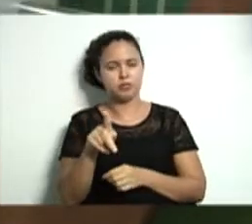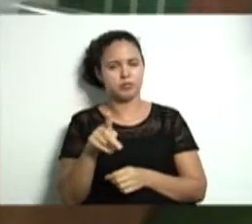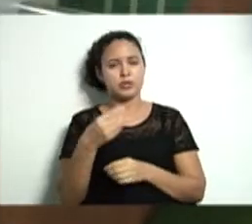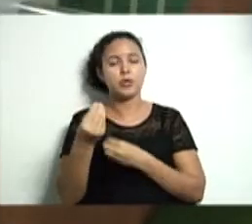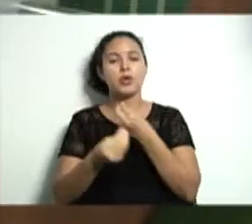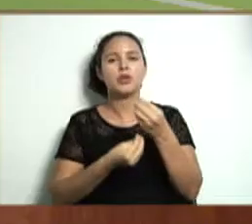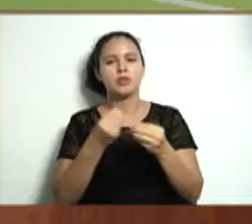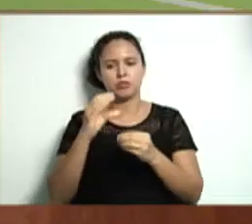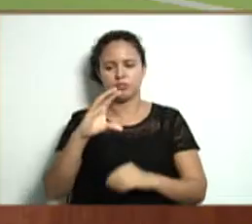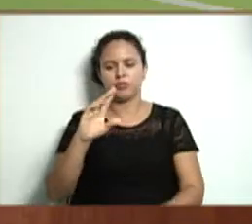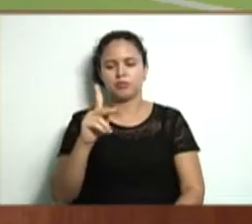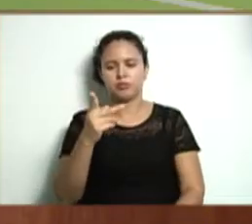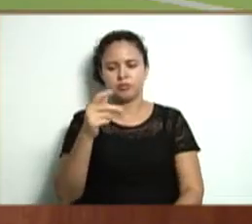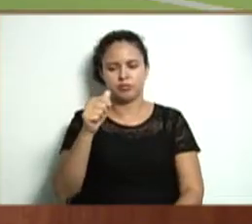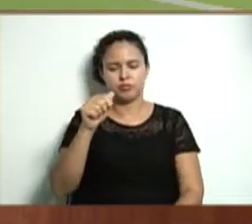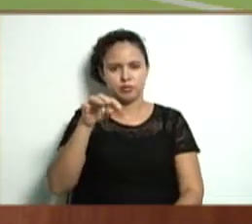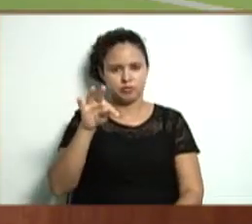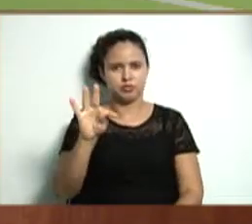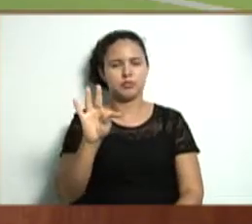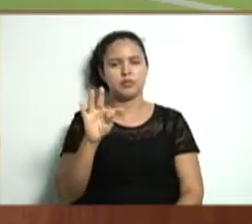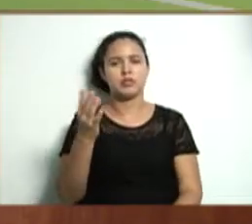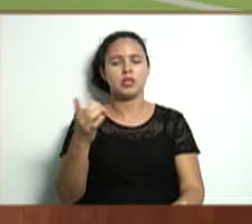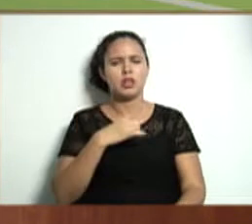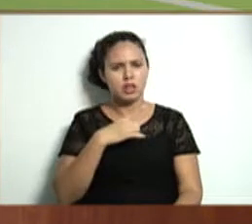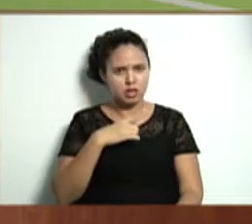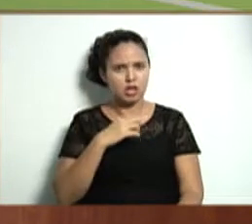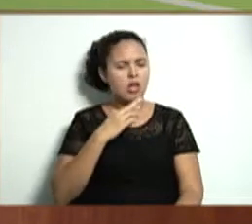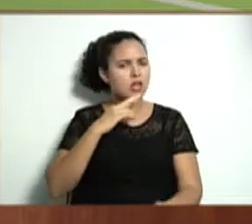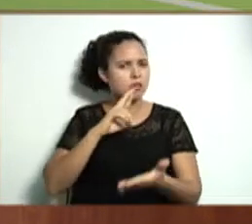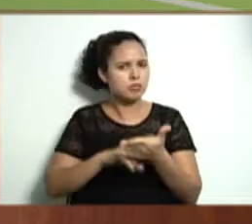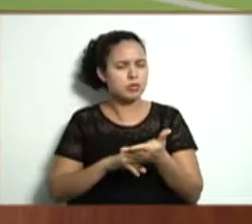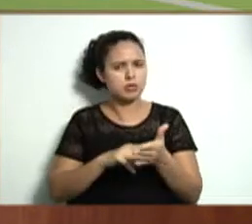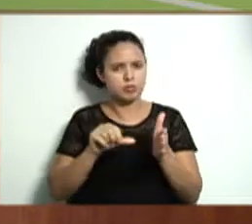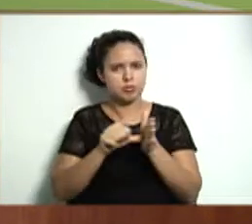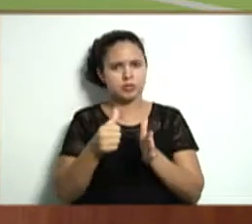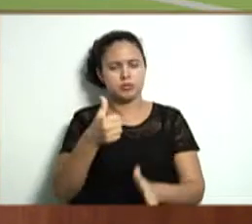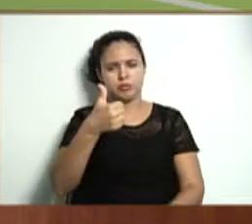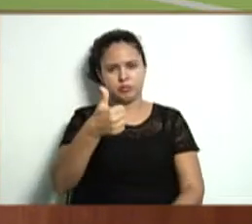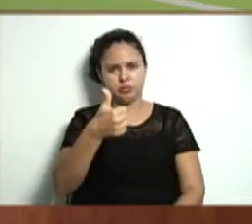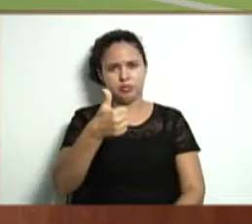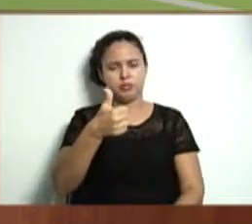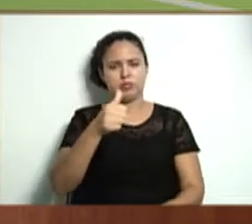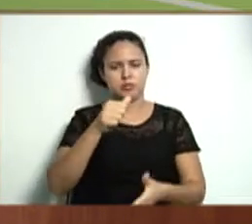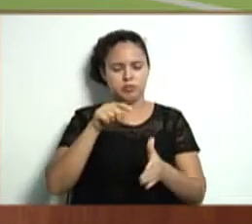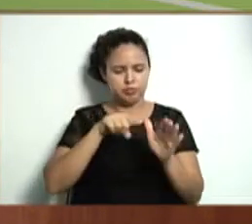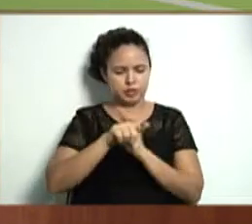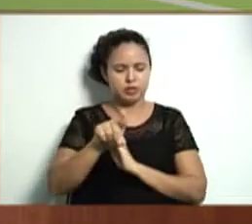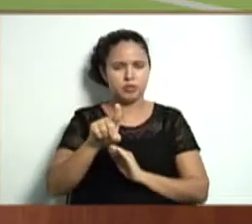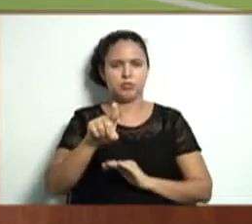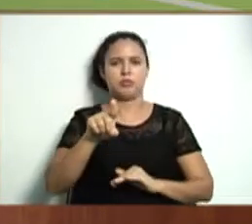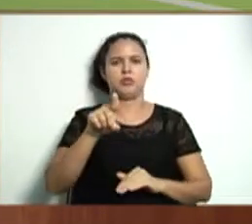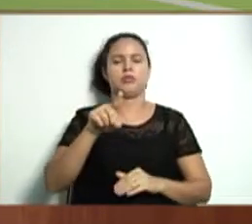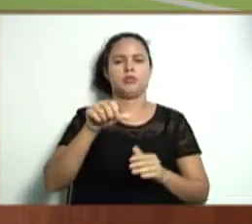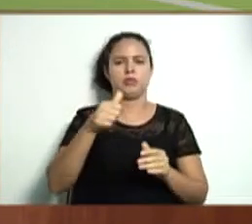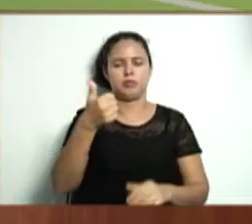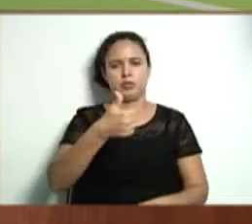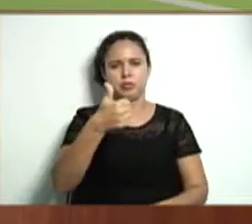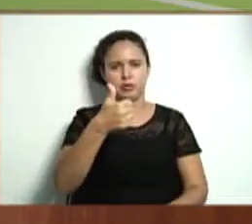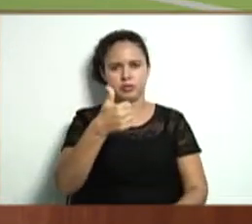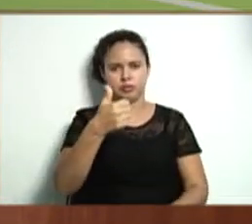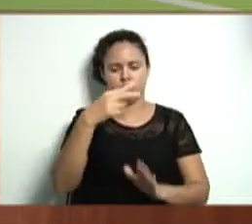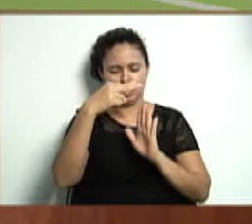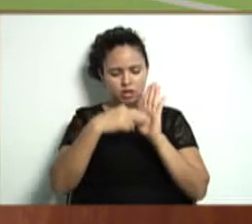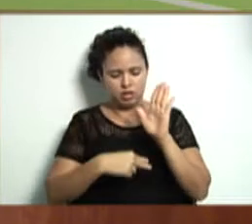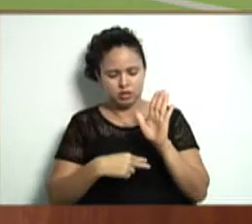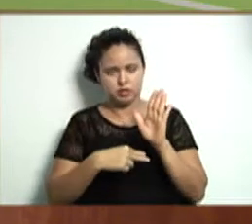chat? Sim, já temos as respostas da primeira questão. Podemos ir para a primeira questão e fazer a leitura,